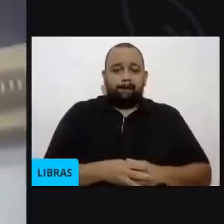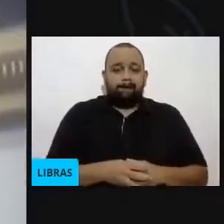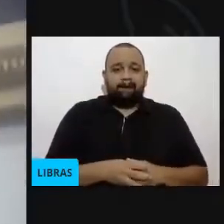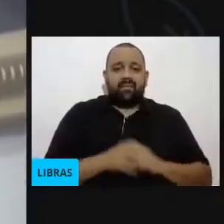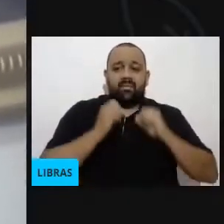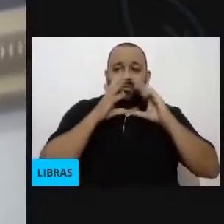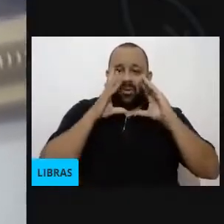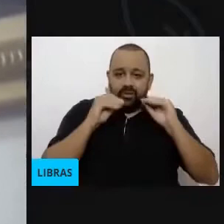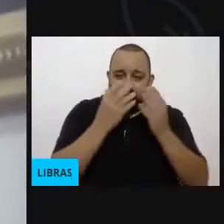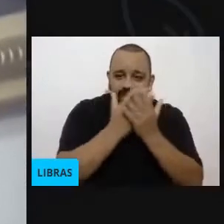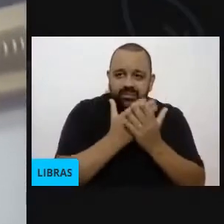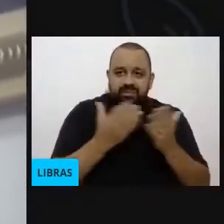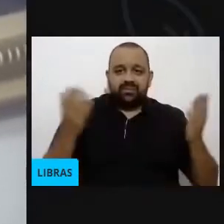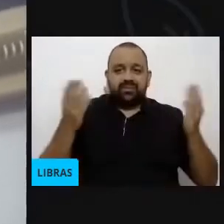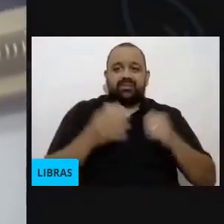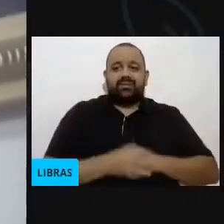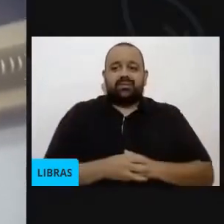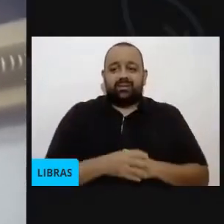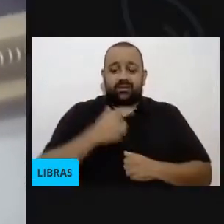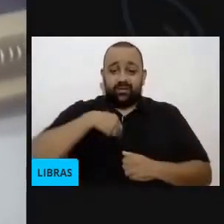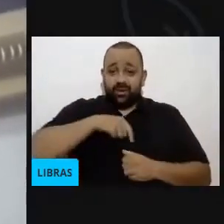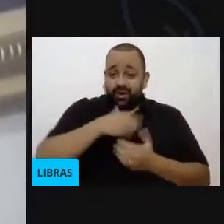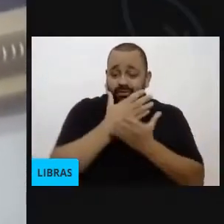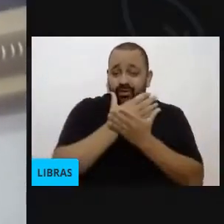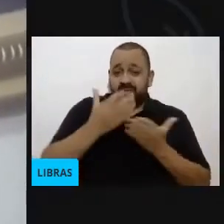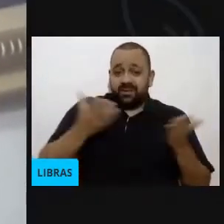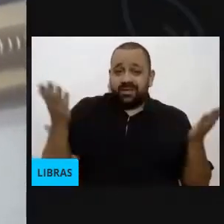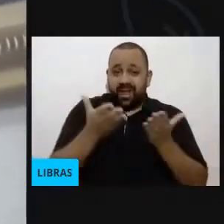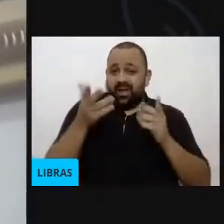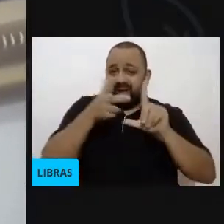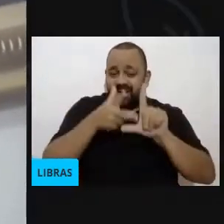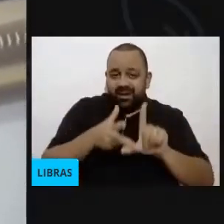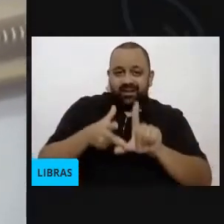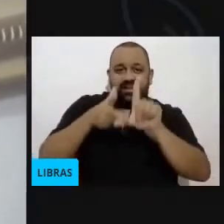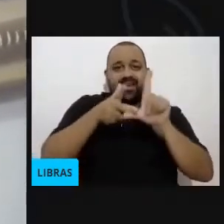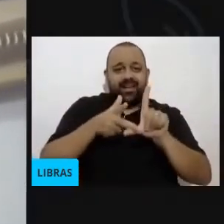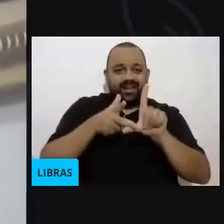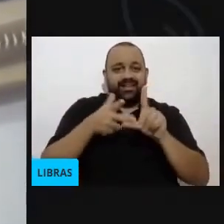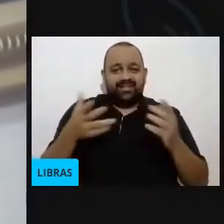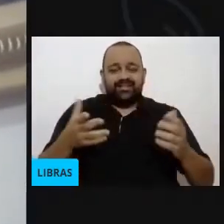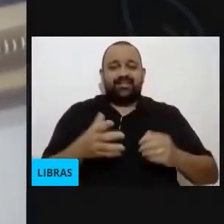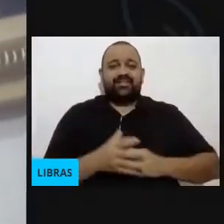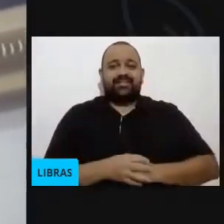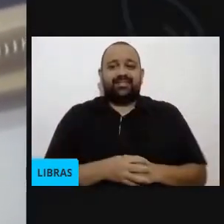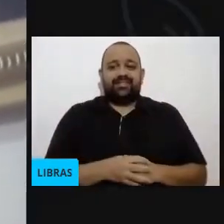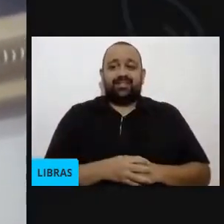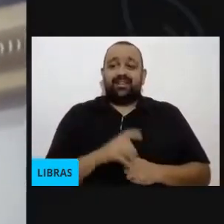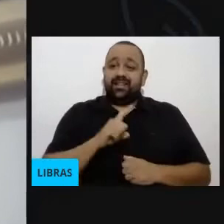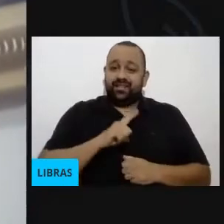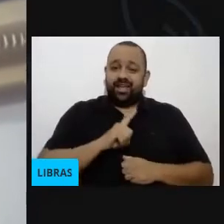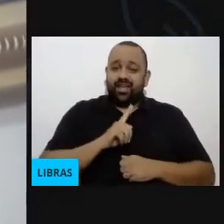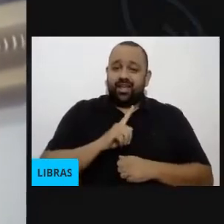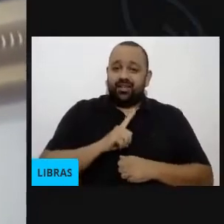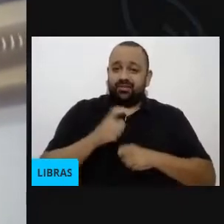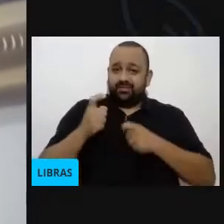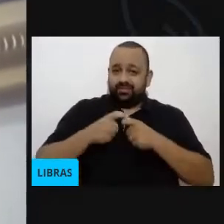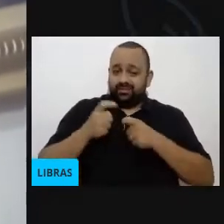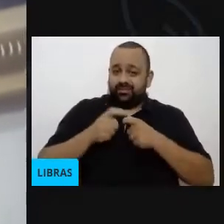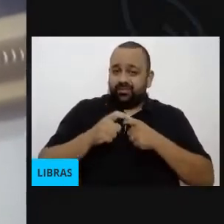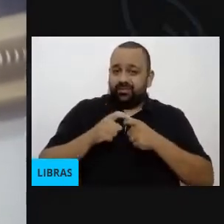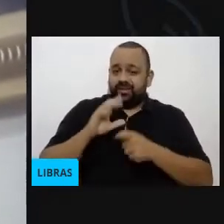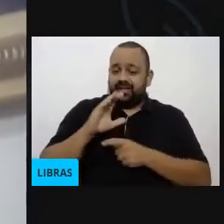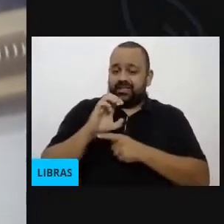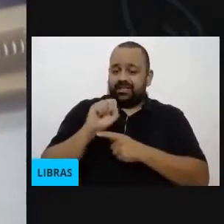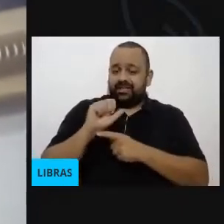Boa noite a todos. Nós estamos começando nossa live com o Dr. César de Moraes,